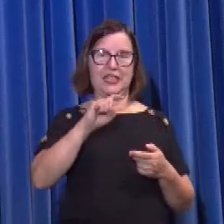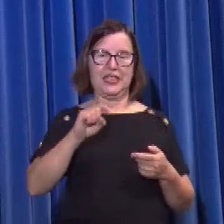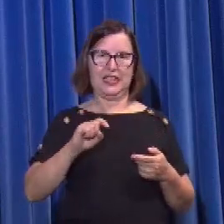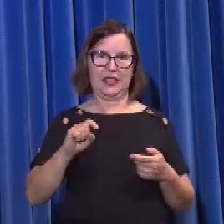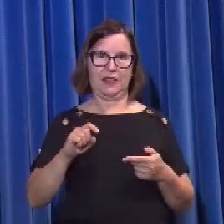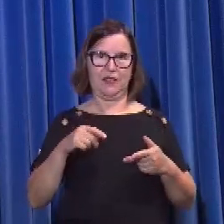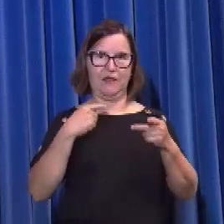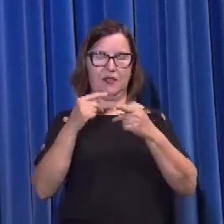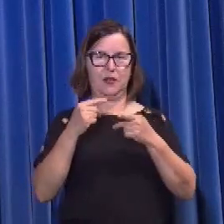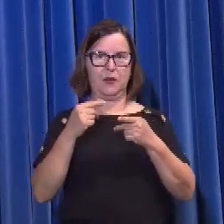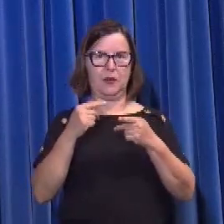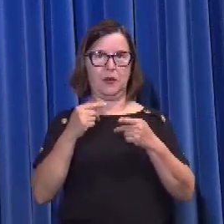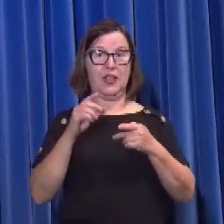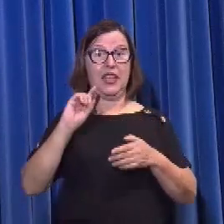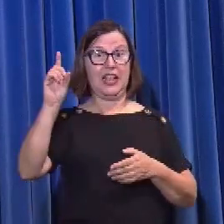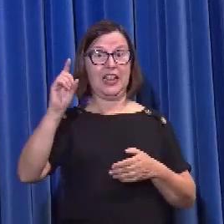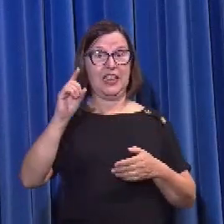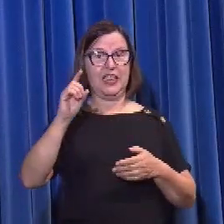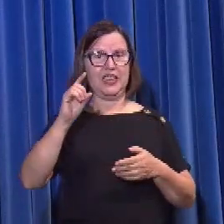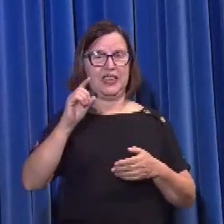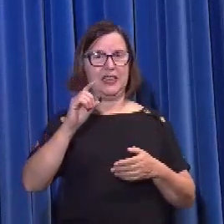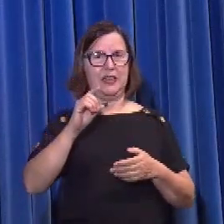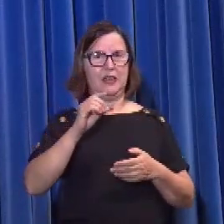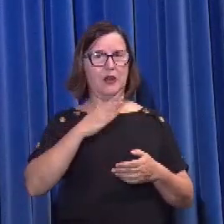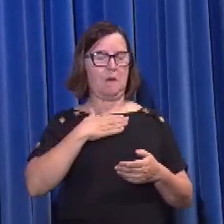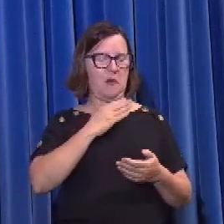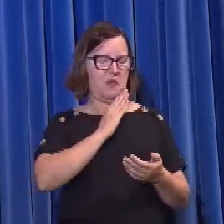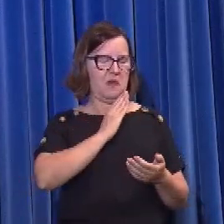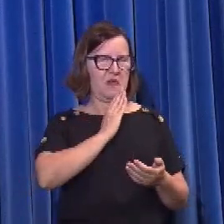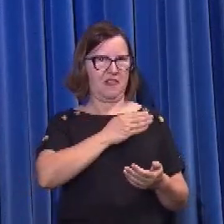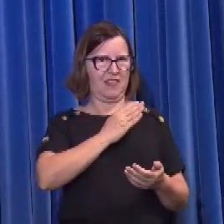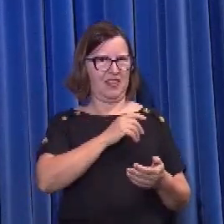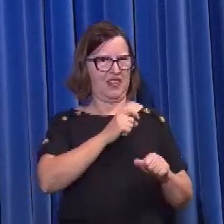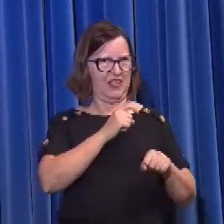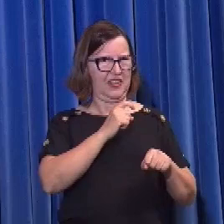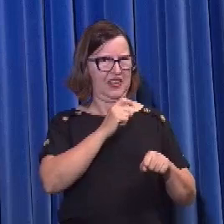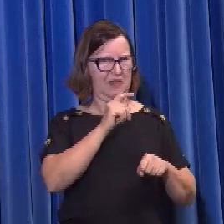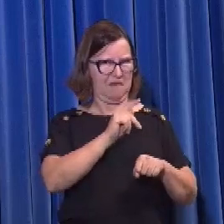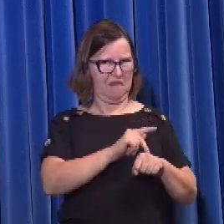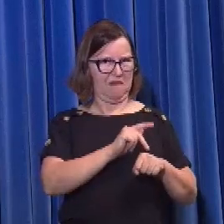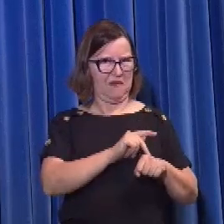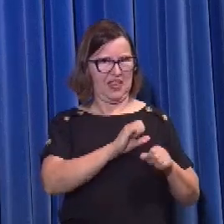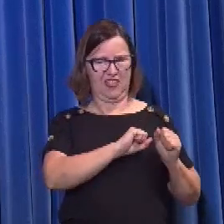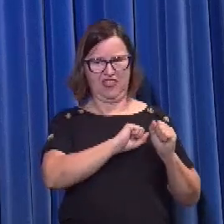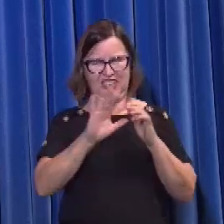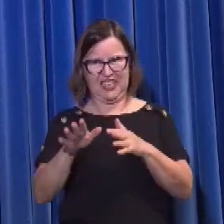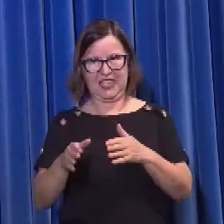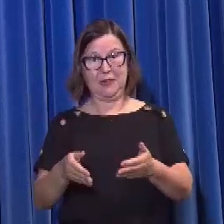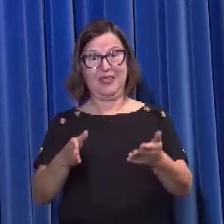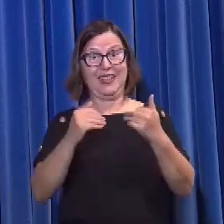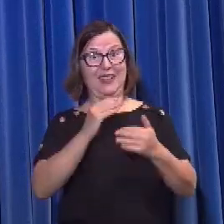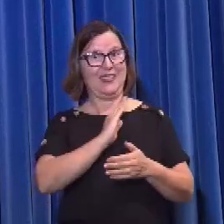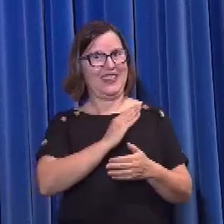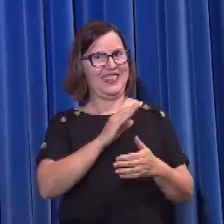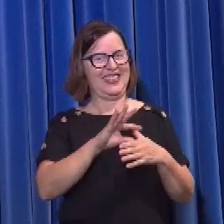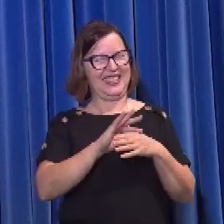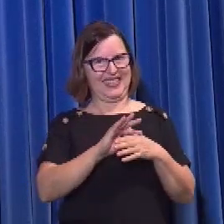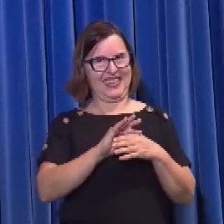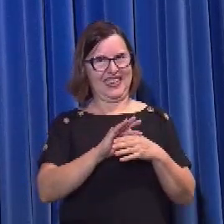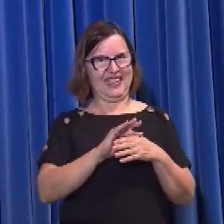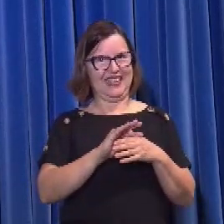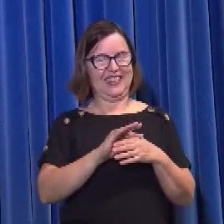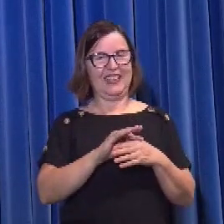coloca um coração de carne, coloca o Espírito dele e faz com que eu ande nos seus estatutos e guarde os seus